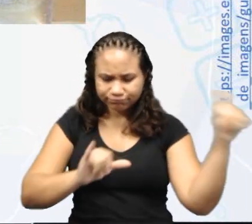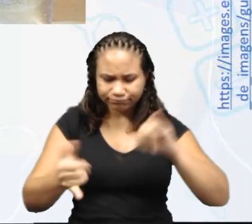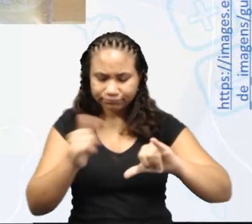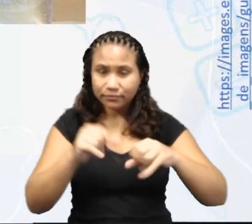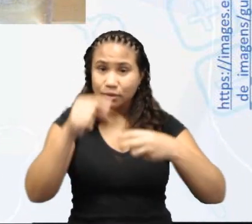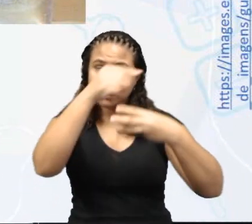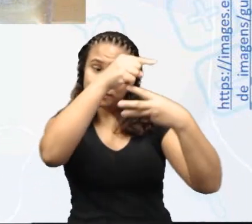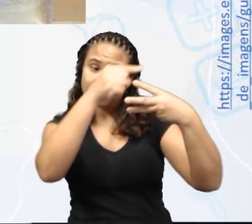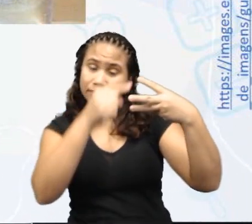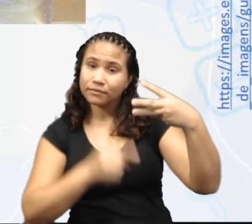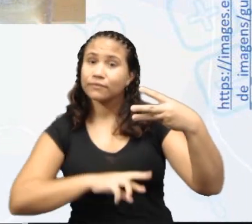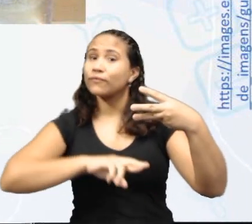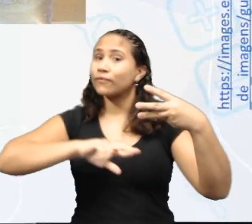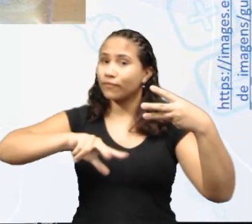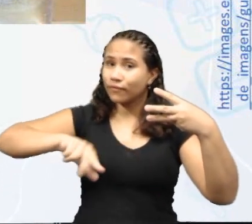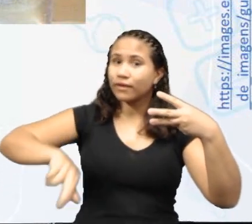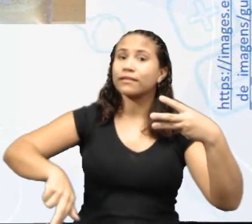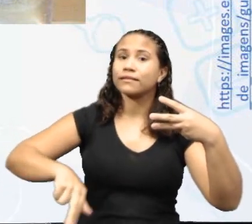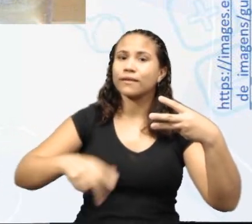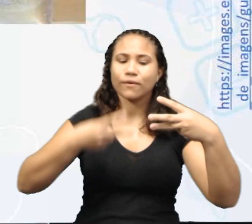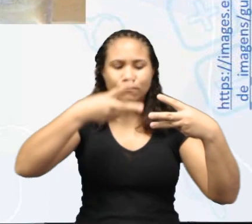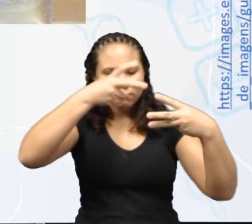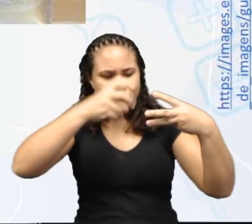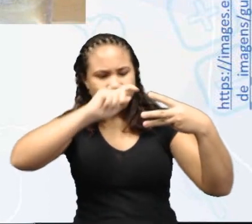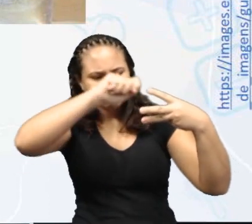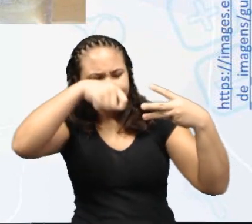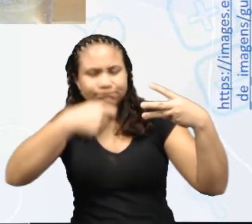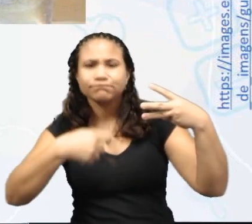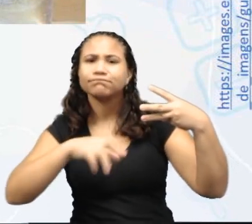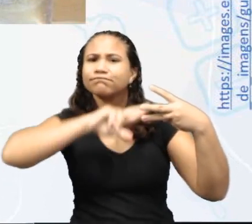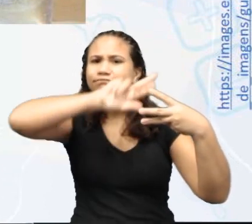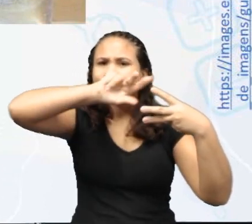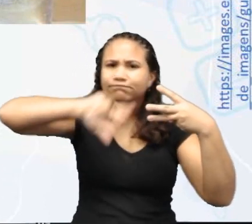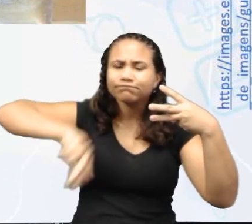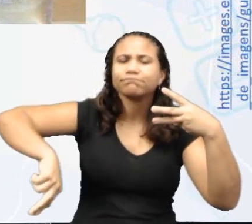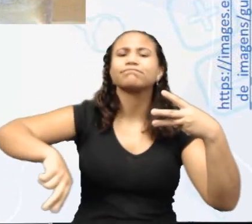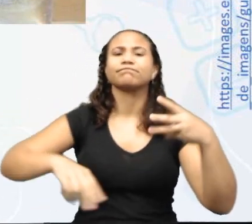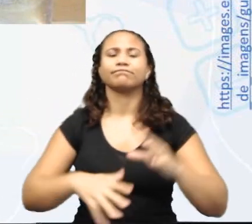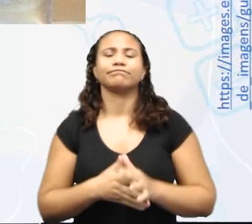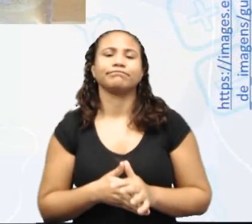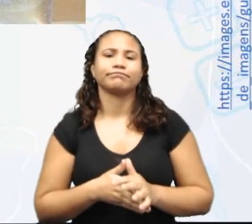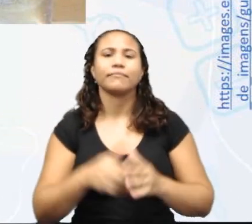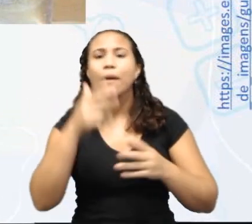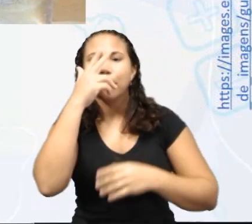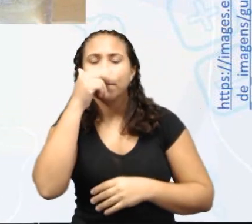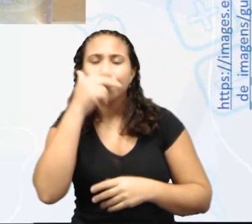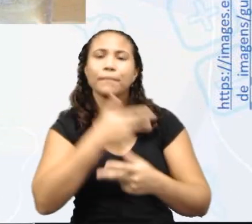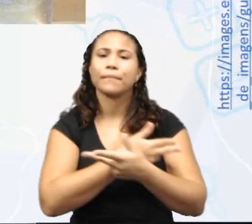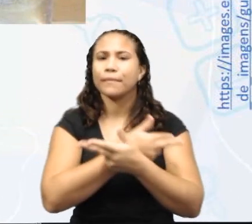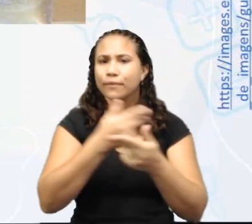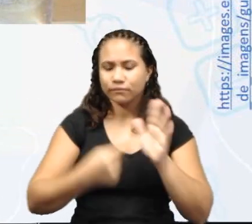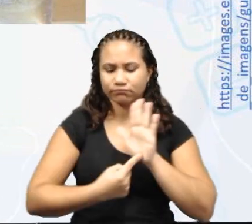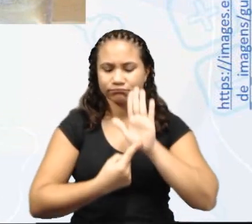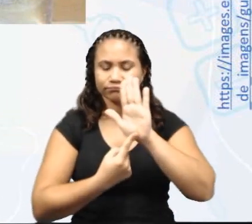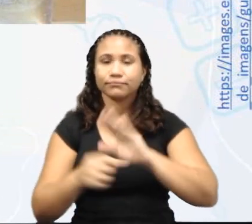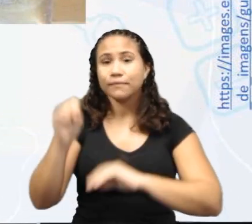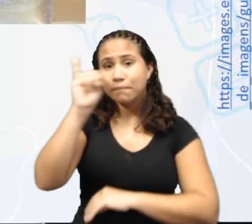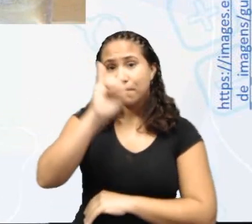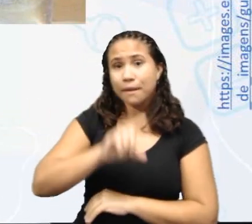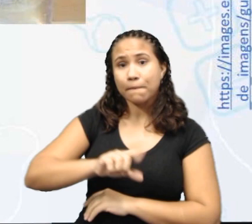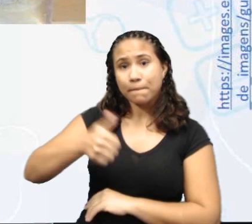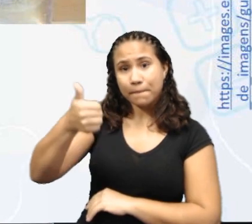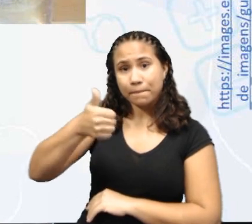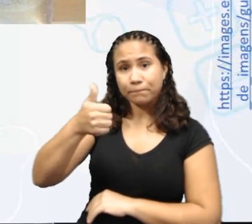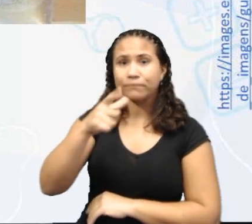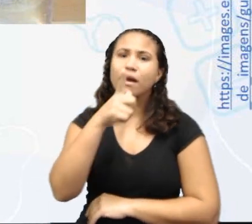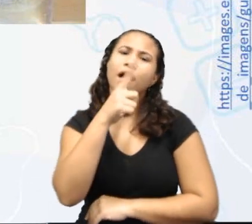3 substâncias, eu consigo observar 3 fases. Da mesma forma, nessa primeira imagem aqui, a gente tem uma